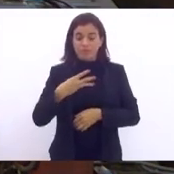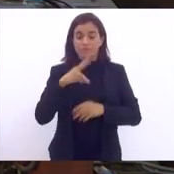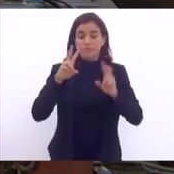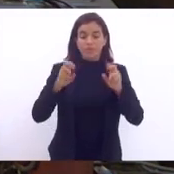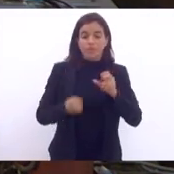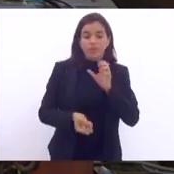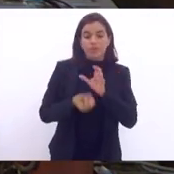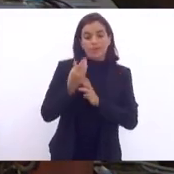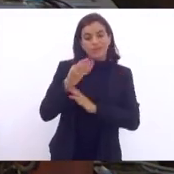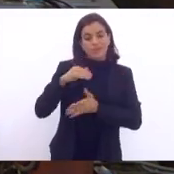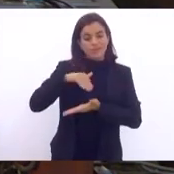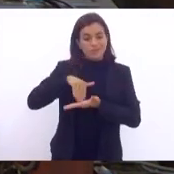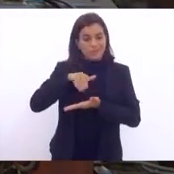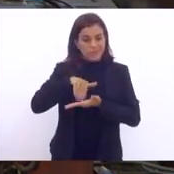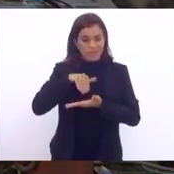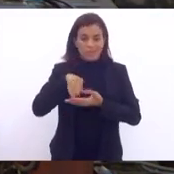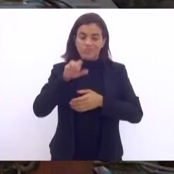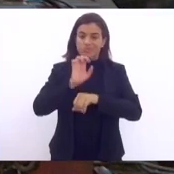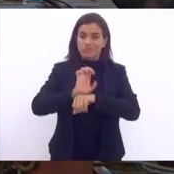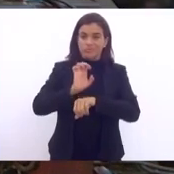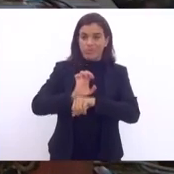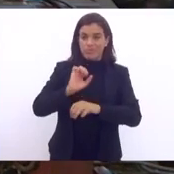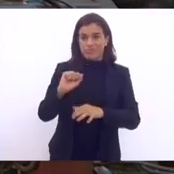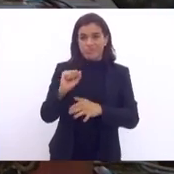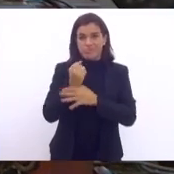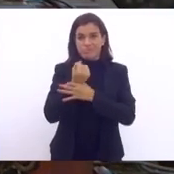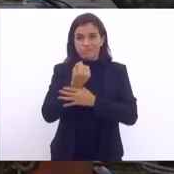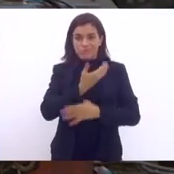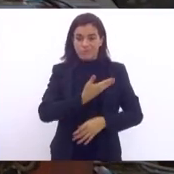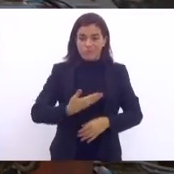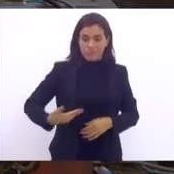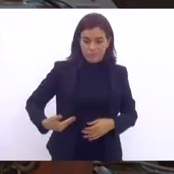Estado de Segurança Pública, alteração da Lei